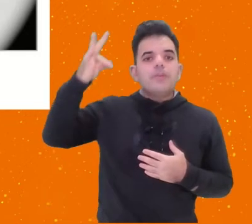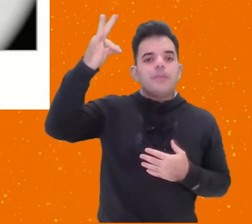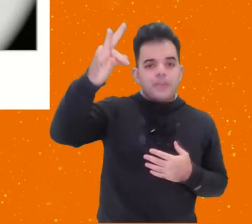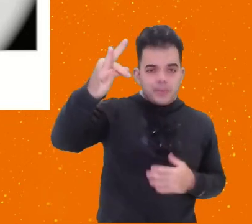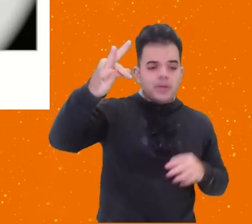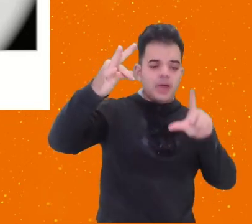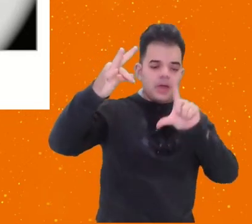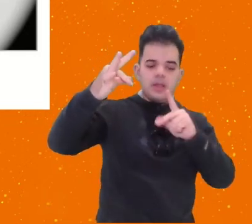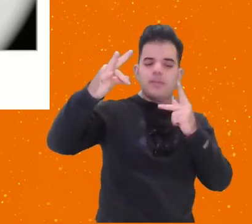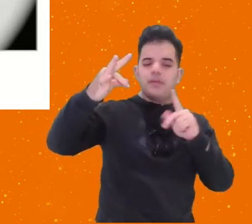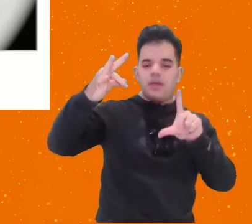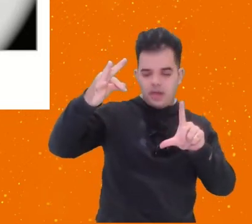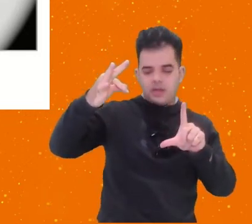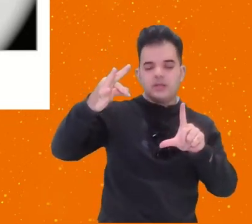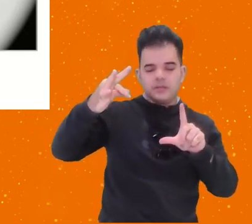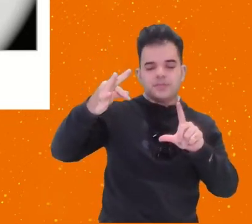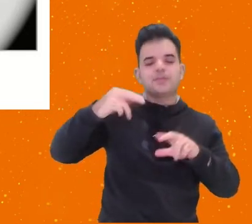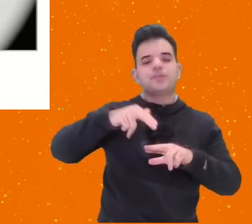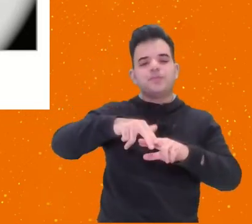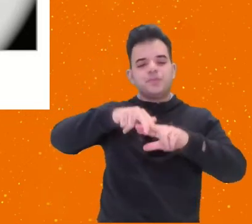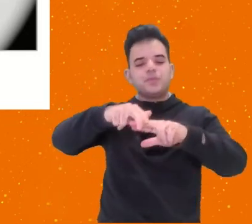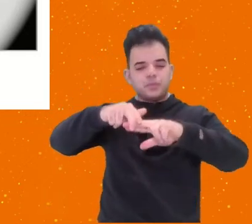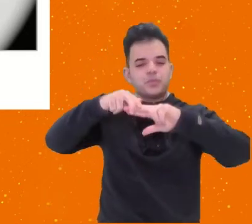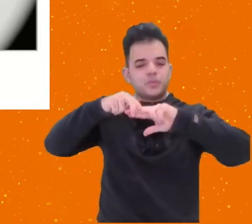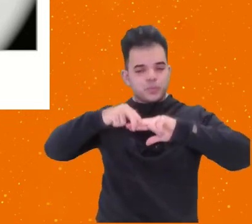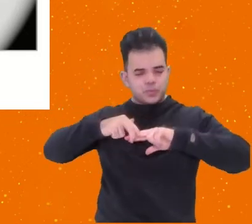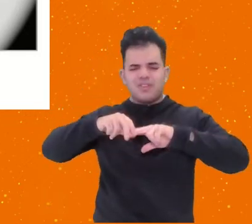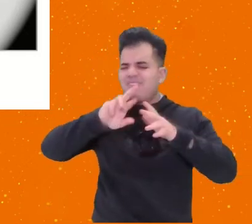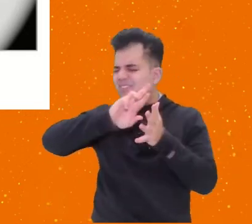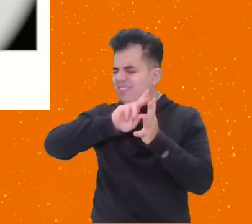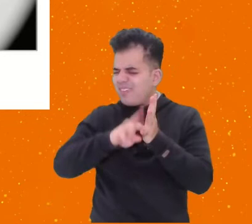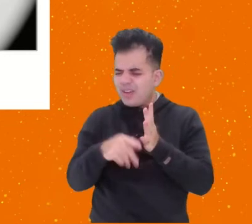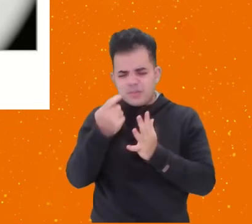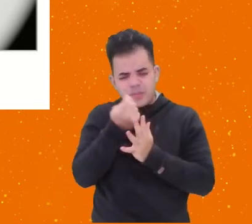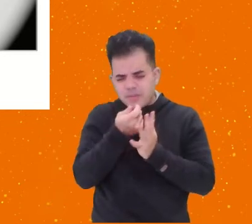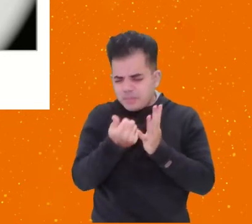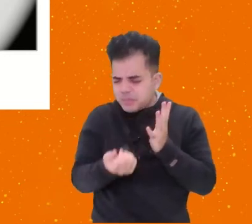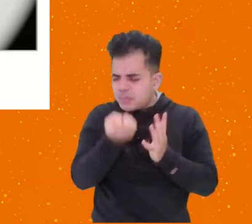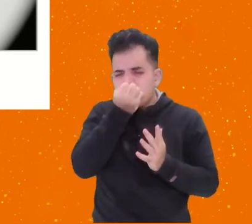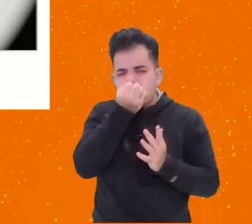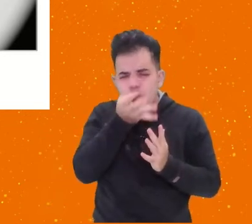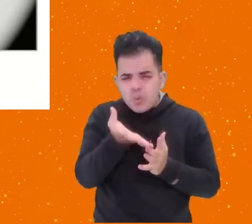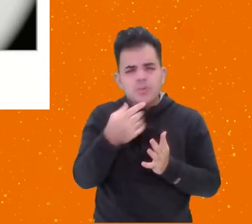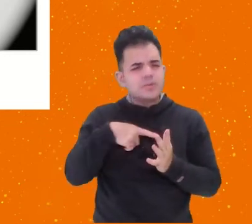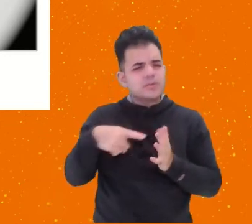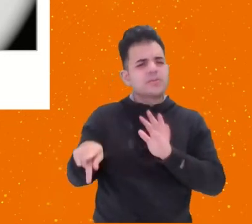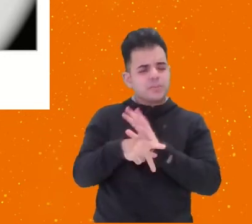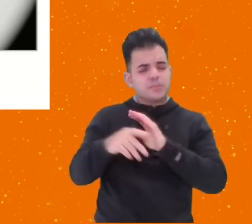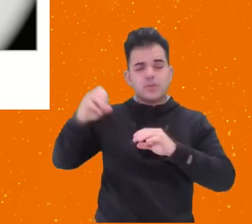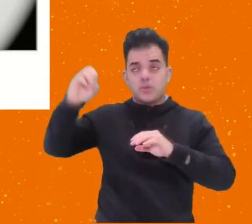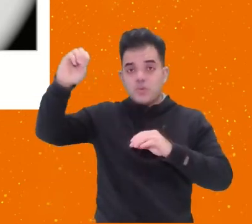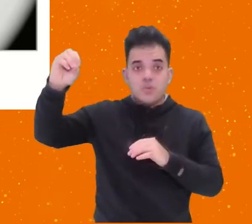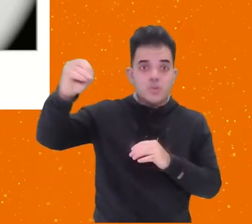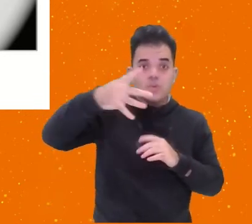LPL por conta das inúmeras vantagens aqui que tem, principalmente na iluminação como